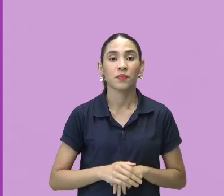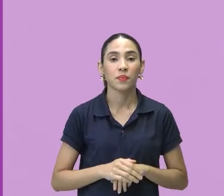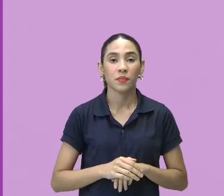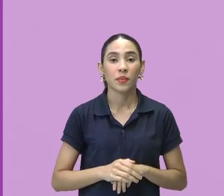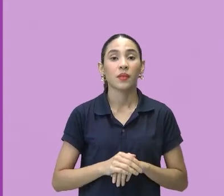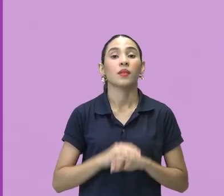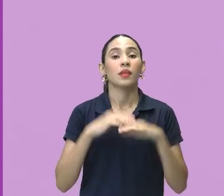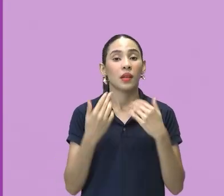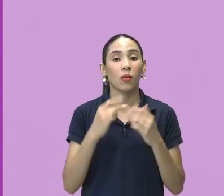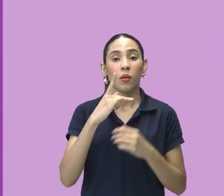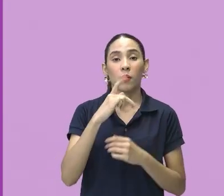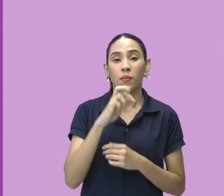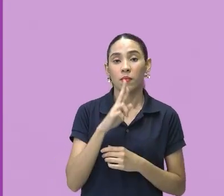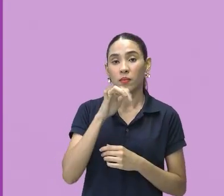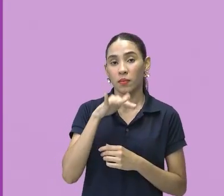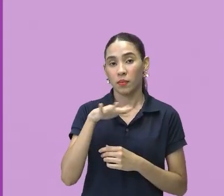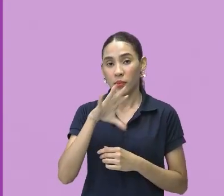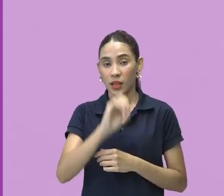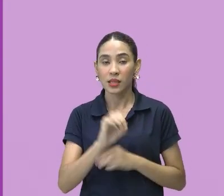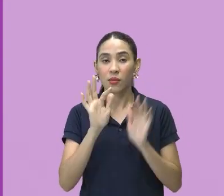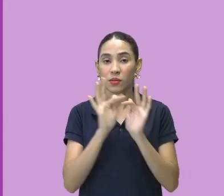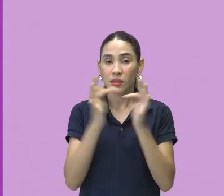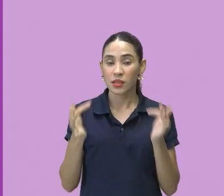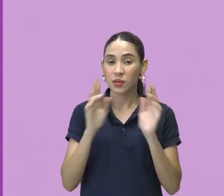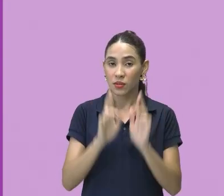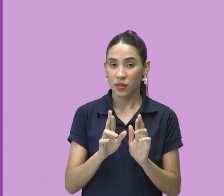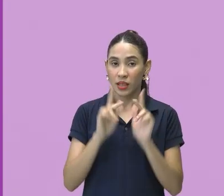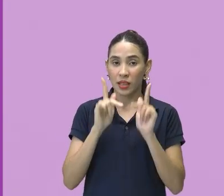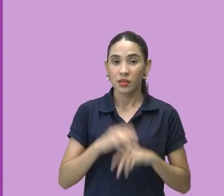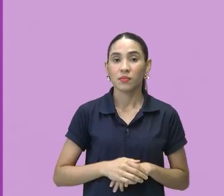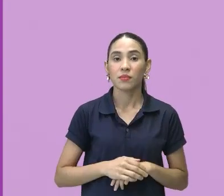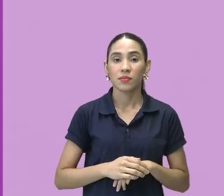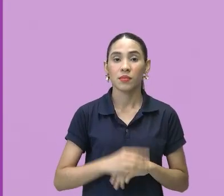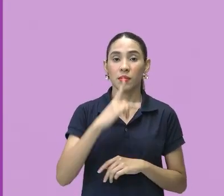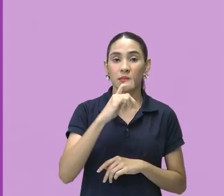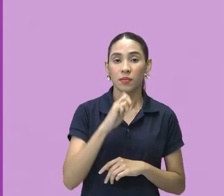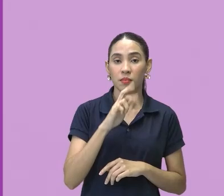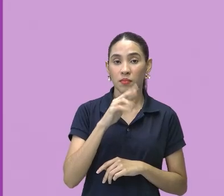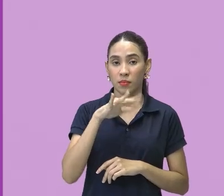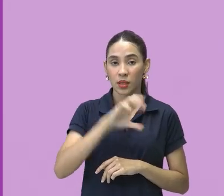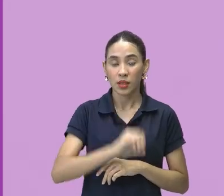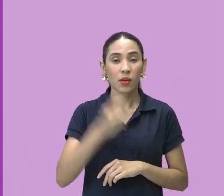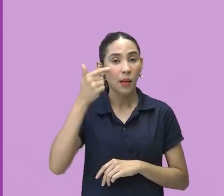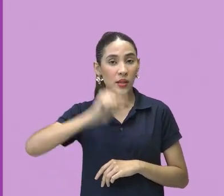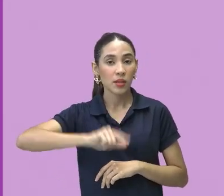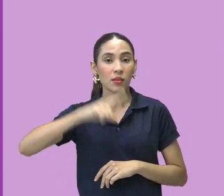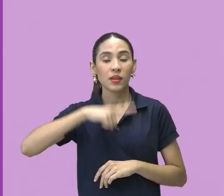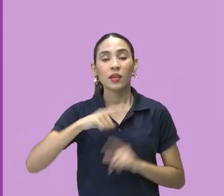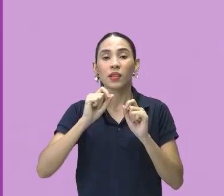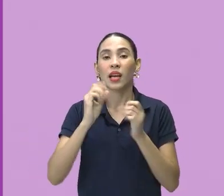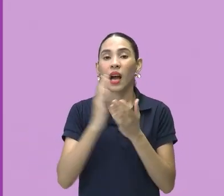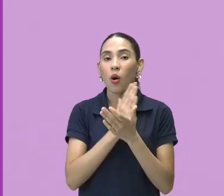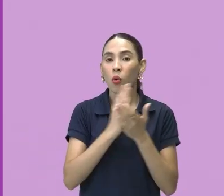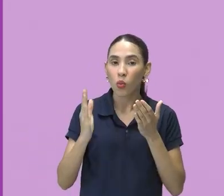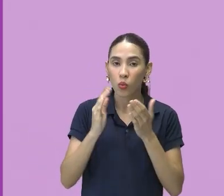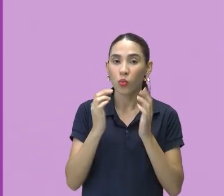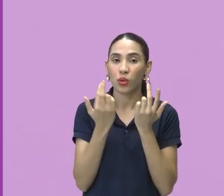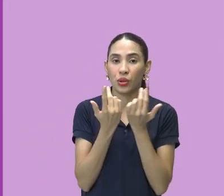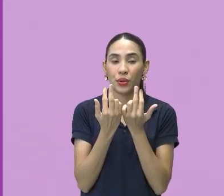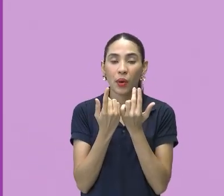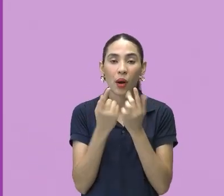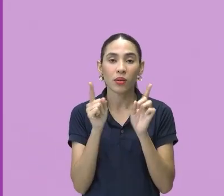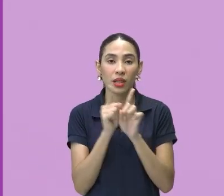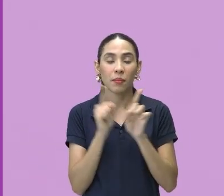Permutação simples, quando são todos elementos diferentes. Permutação com repetição, quando nós temos algum elemento